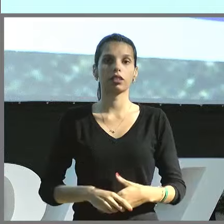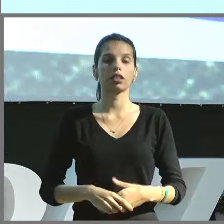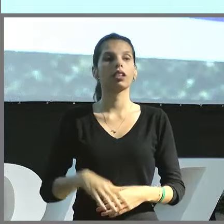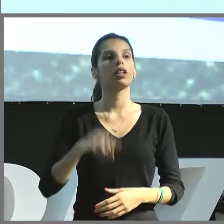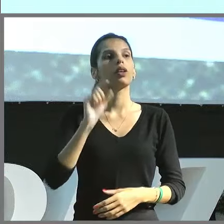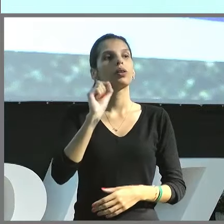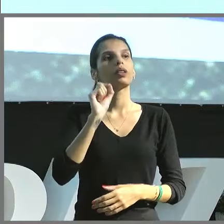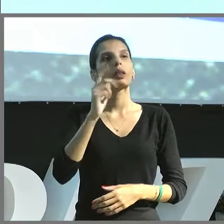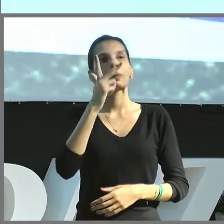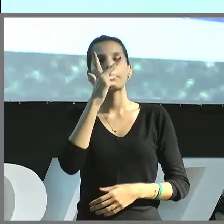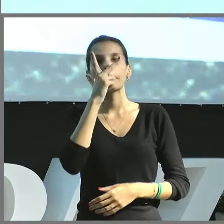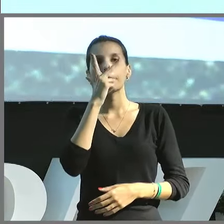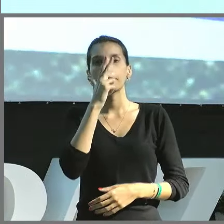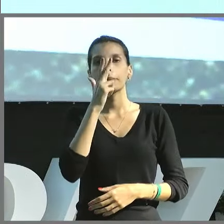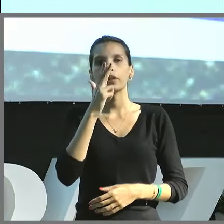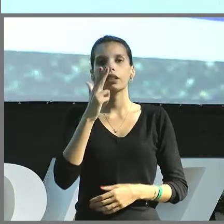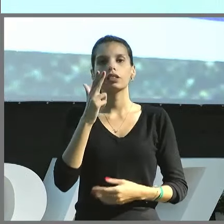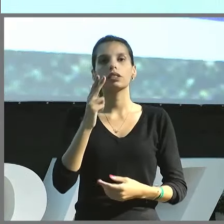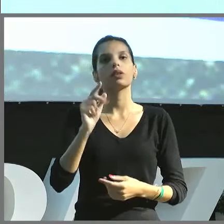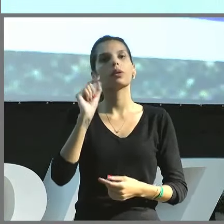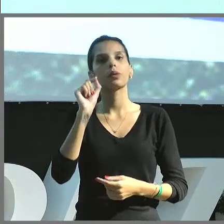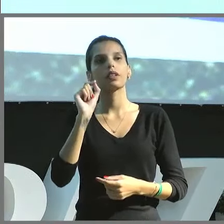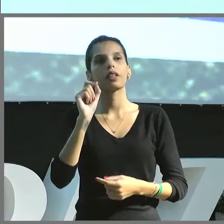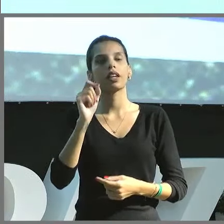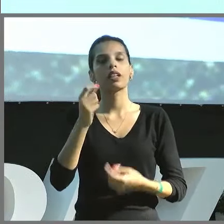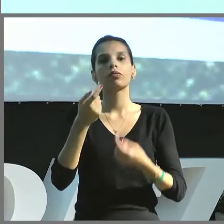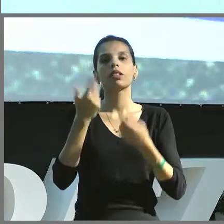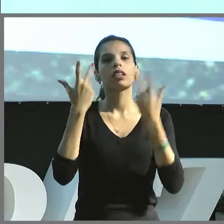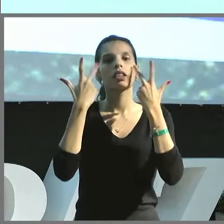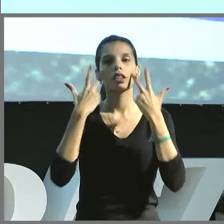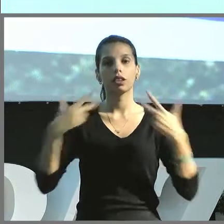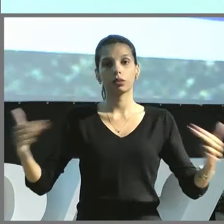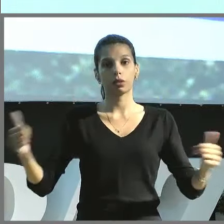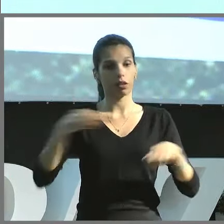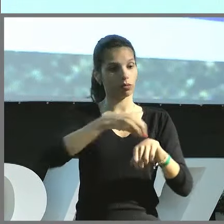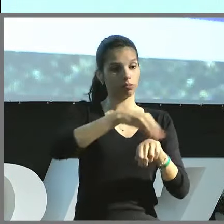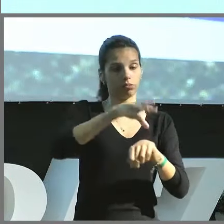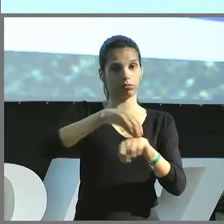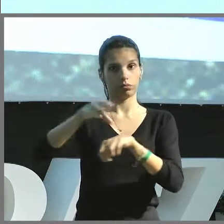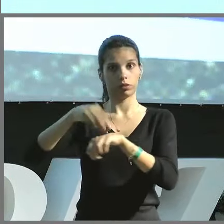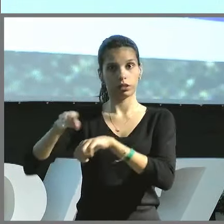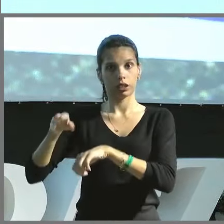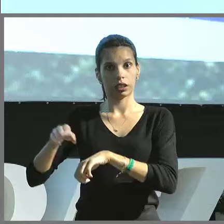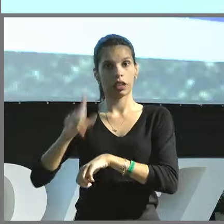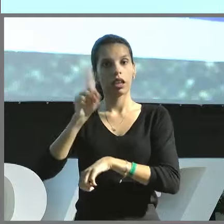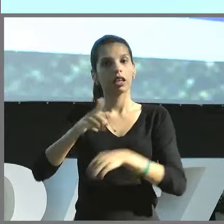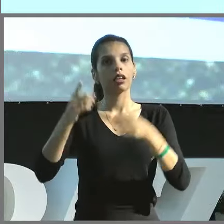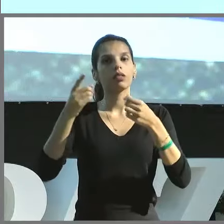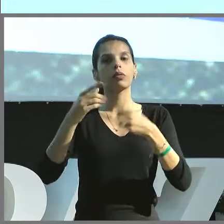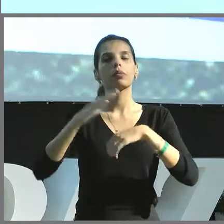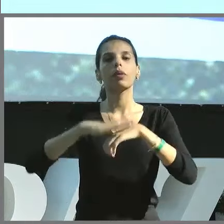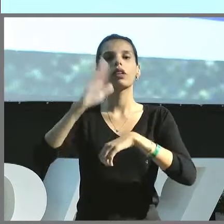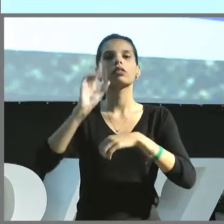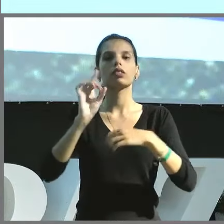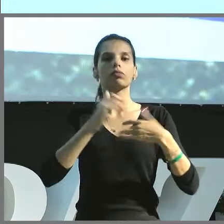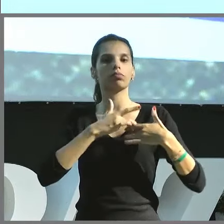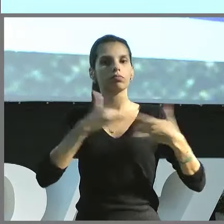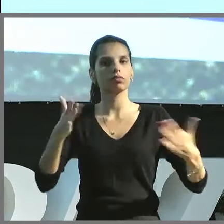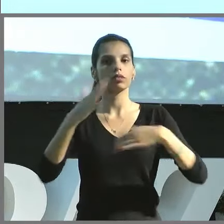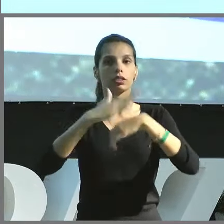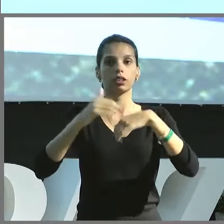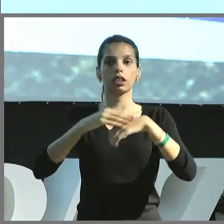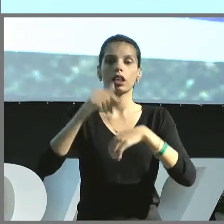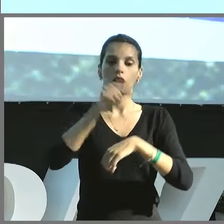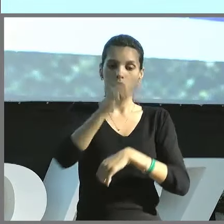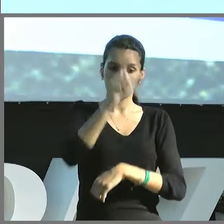faz trança no cabelo de uma criança. Era essa a delicadeza e a firmeza